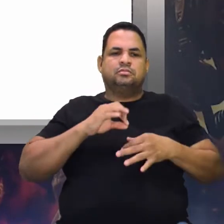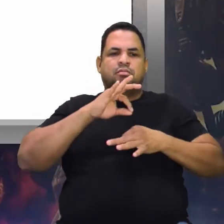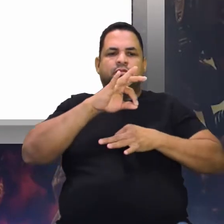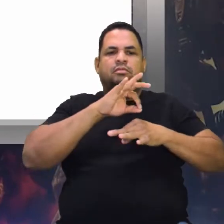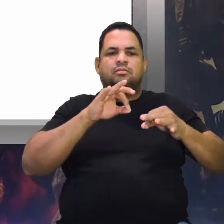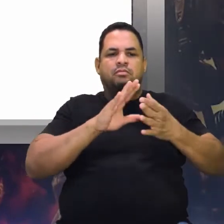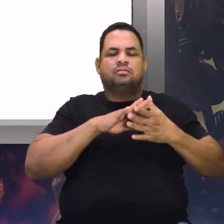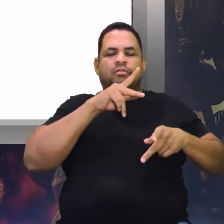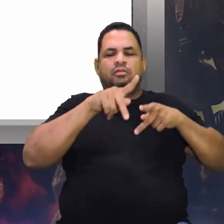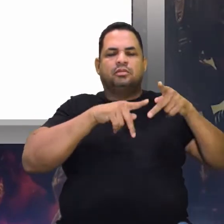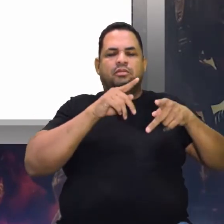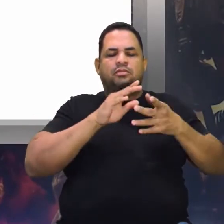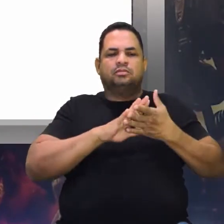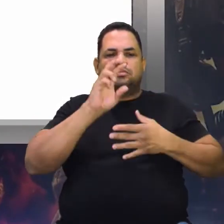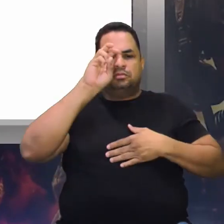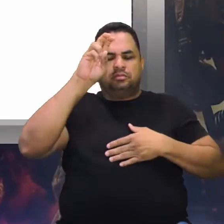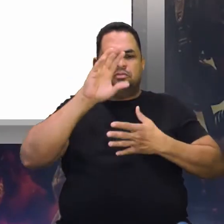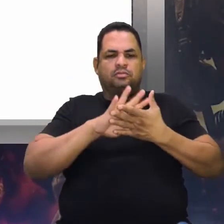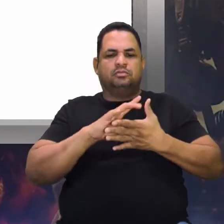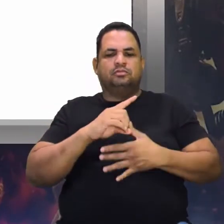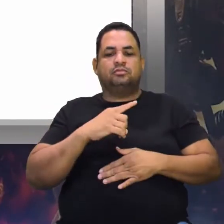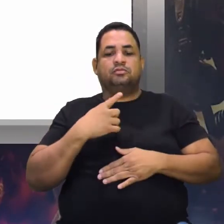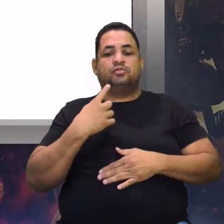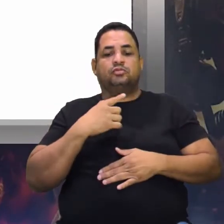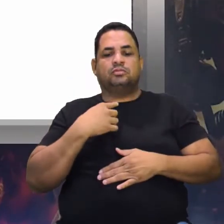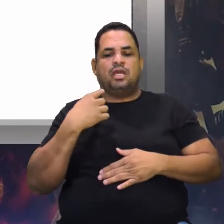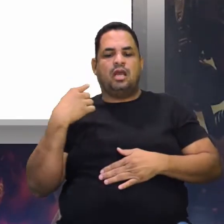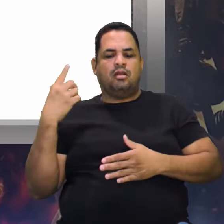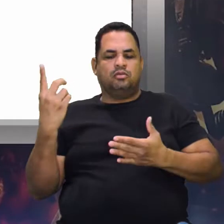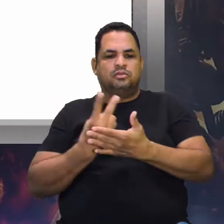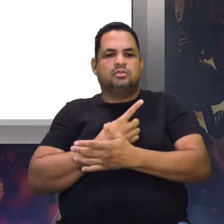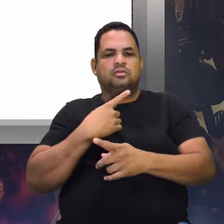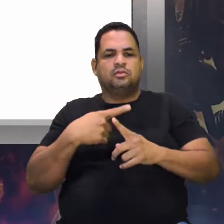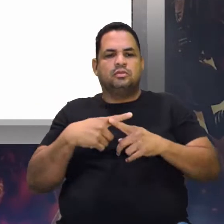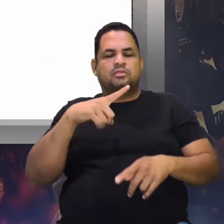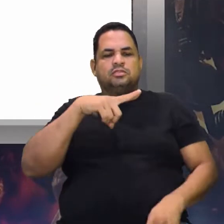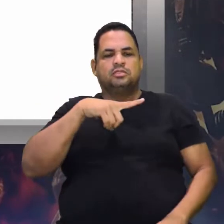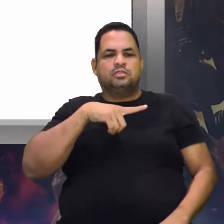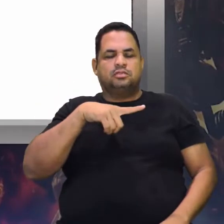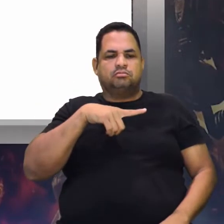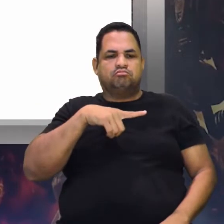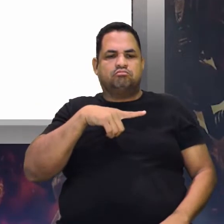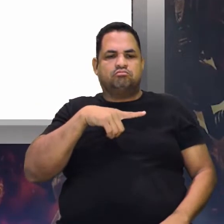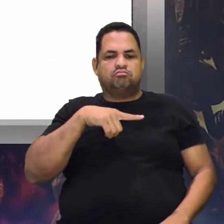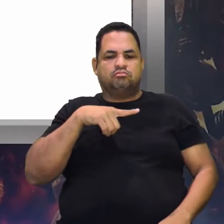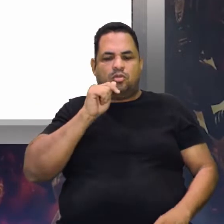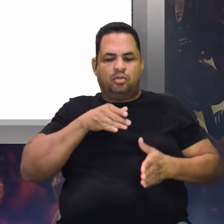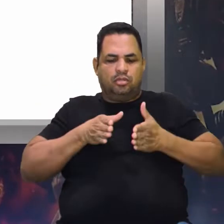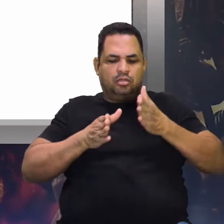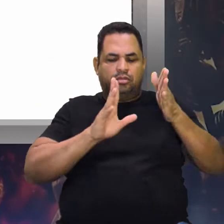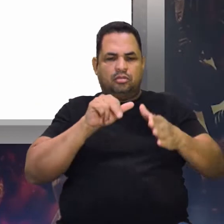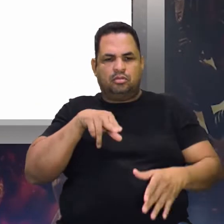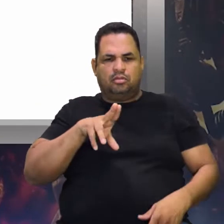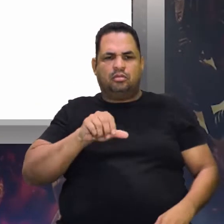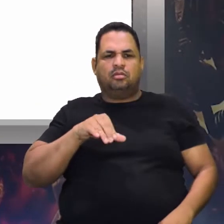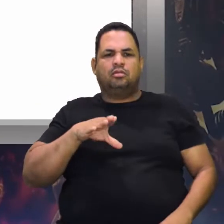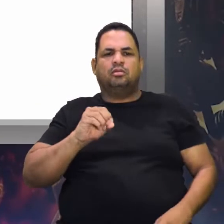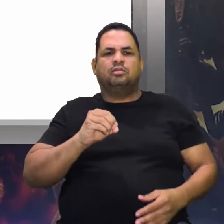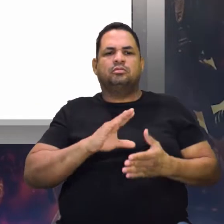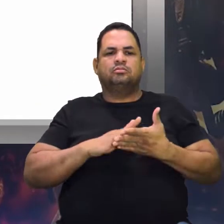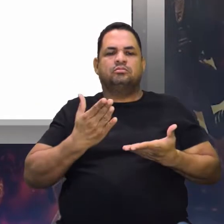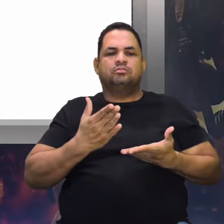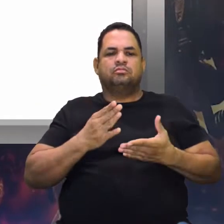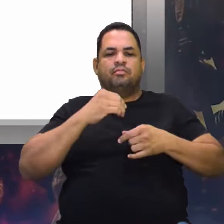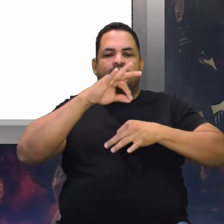civilização egípcia só existia porque existia o rio Nilo. O Egito seria a dádiva do